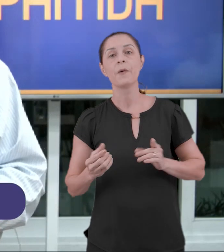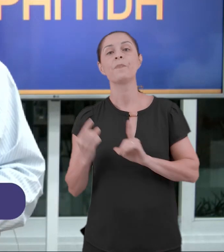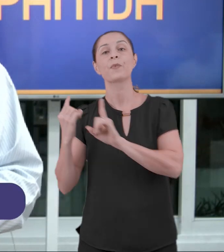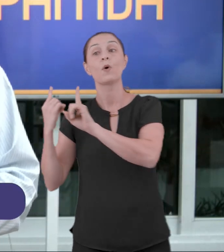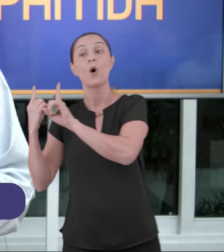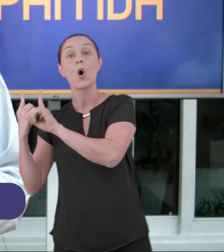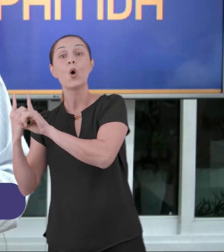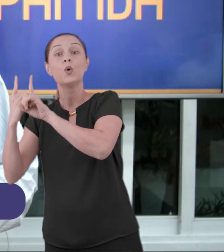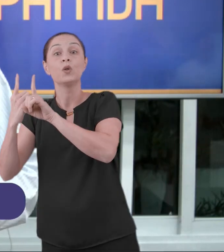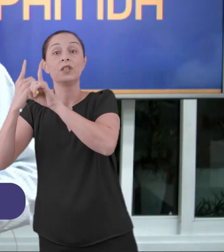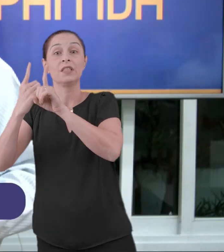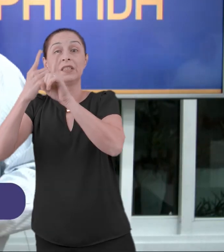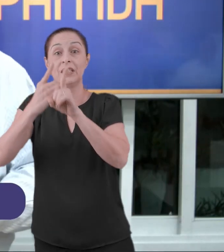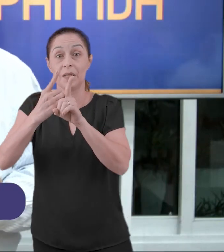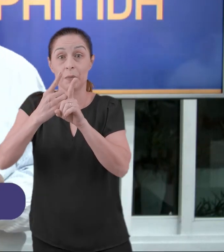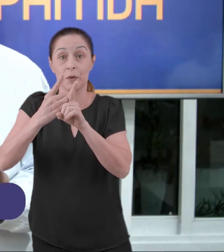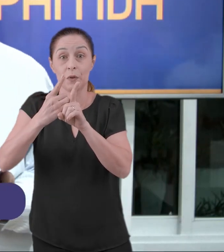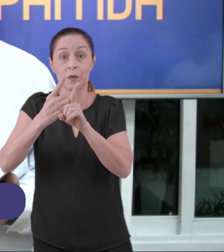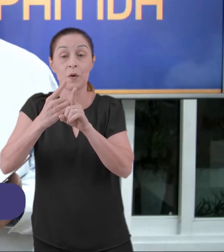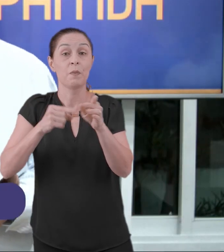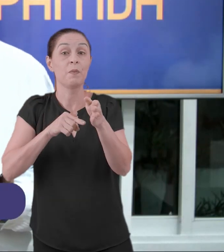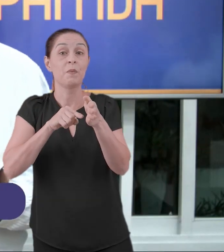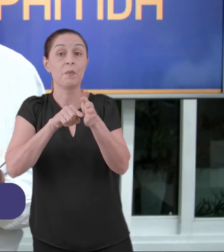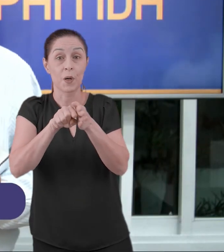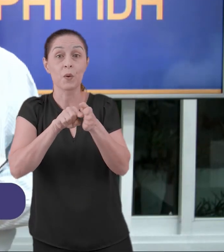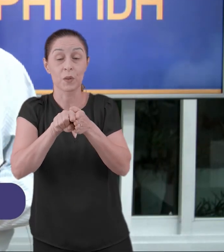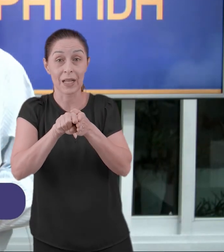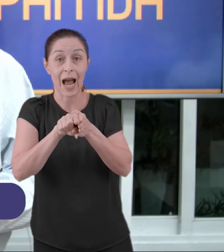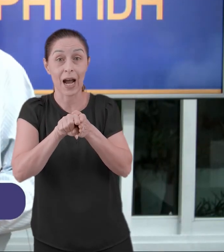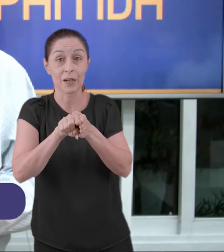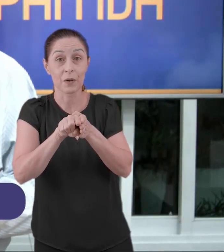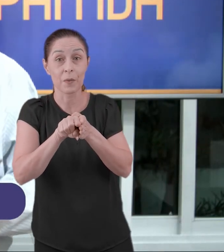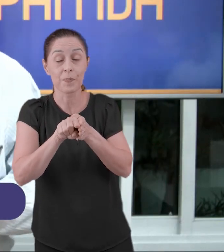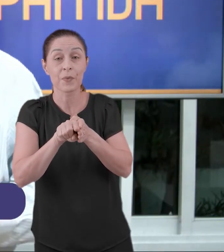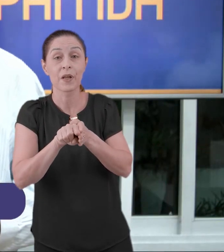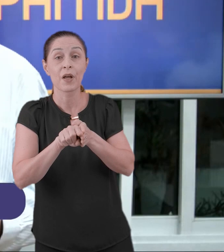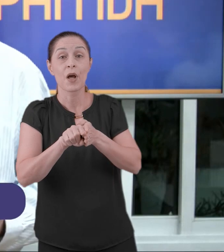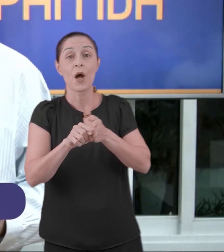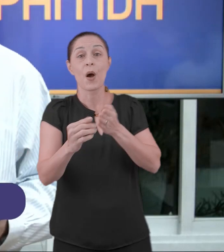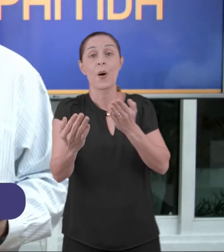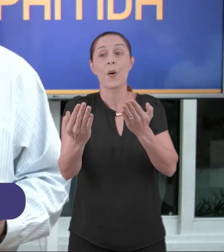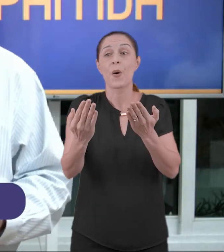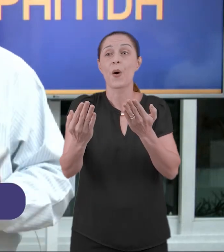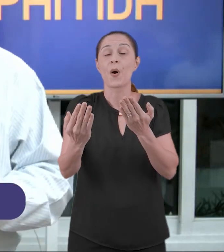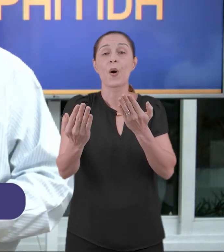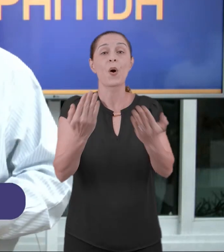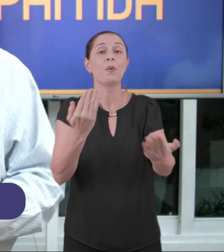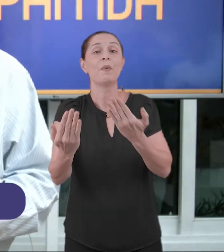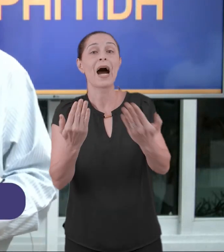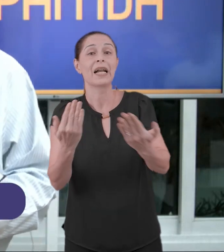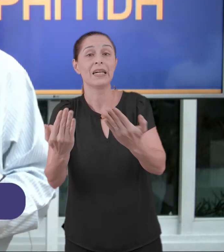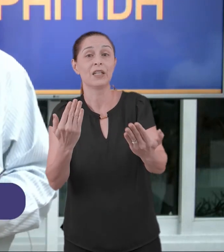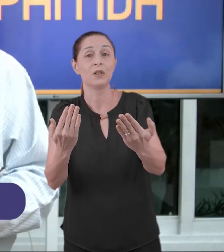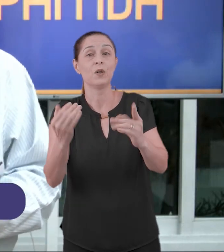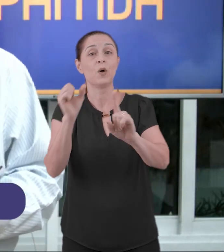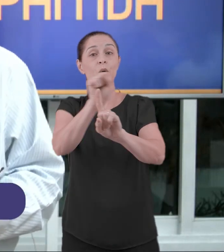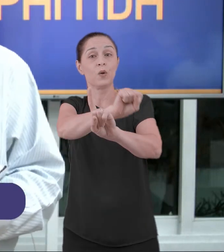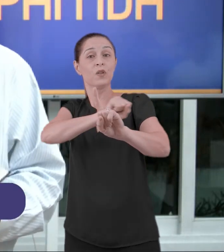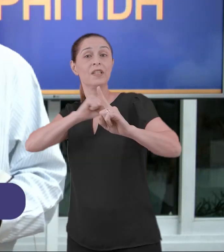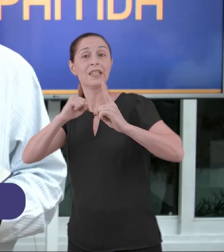o sentimento da sociedade, o pensamento religioso da época, e que muitas vezes está presente